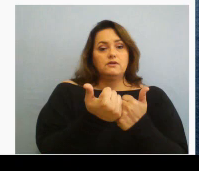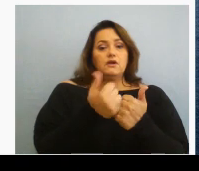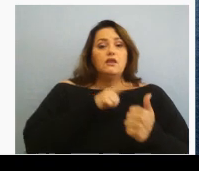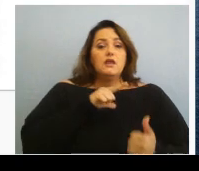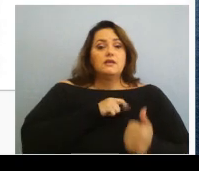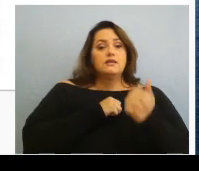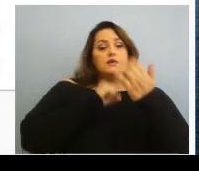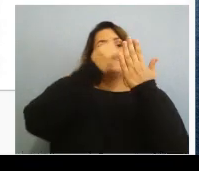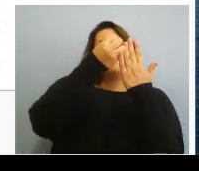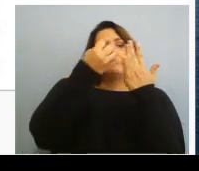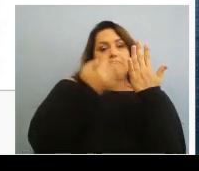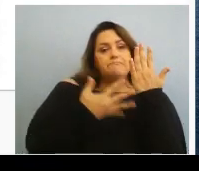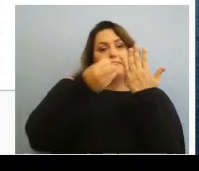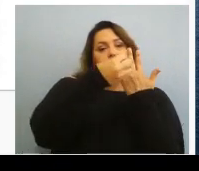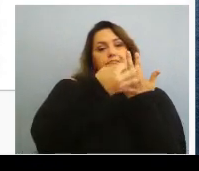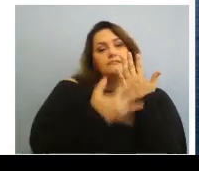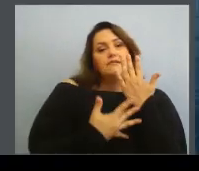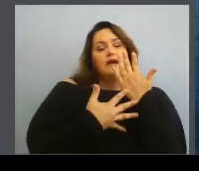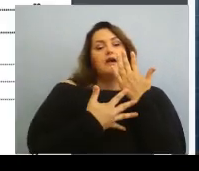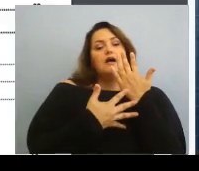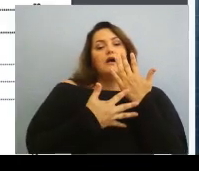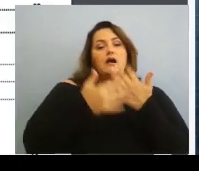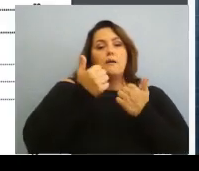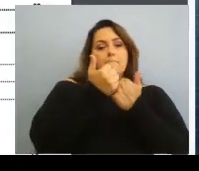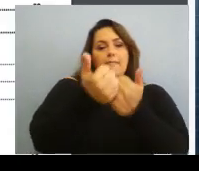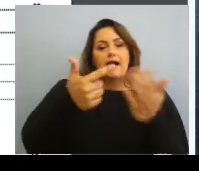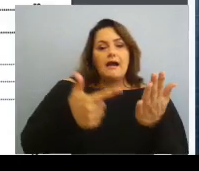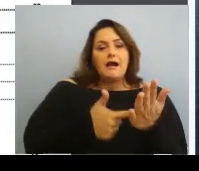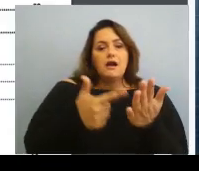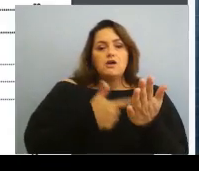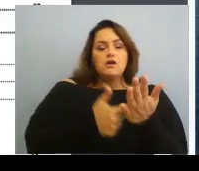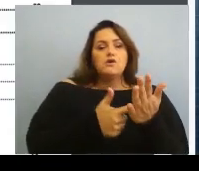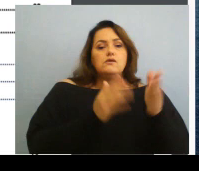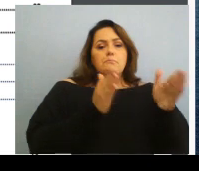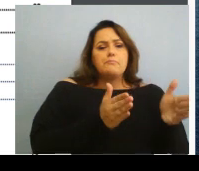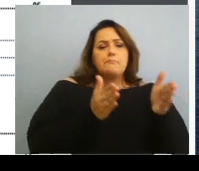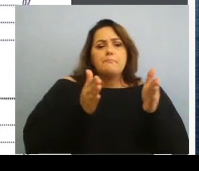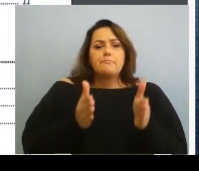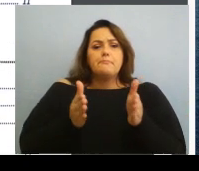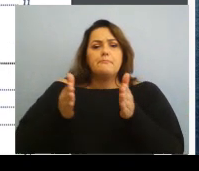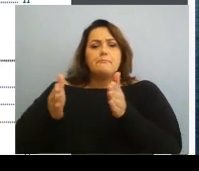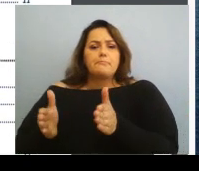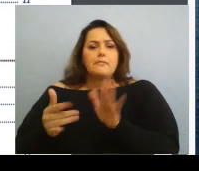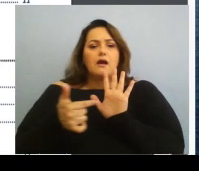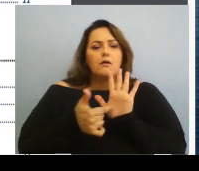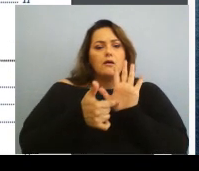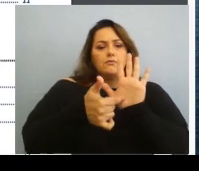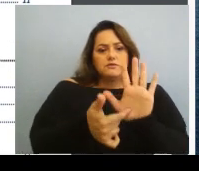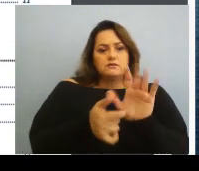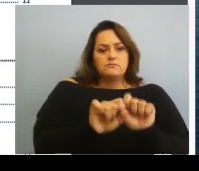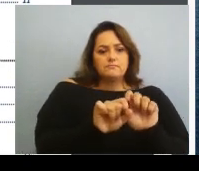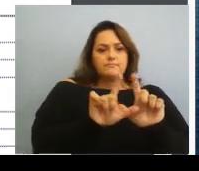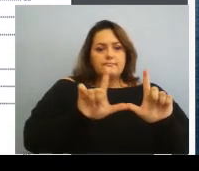ajuda. O manual de ajuda ele é separado por módulos, como está mostrando na tela aqui. Você tem o